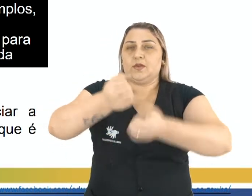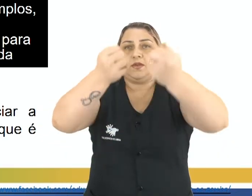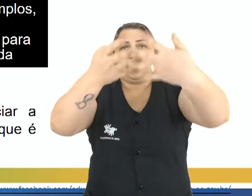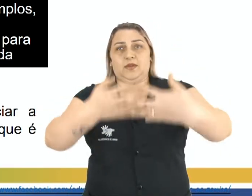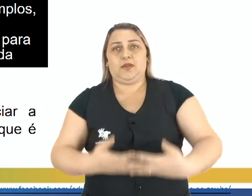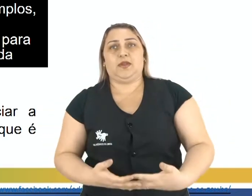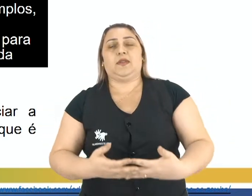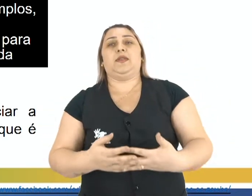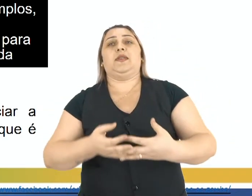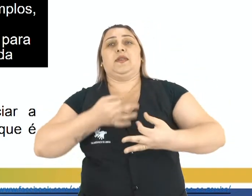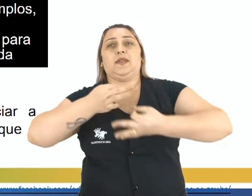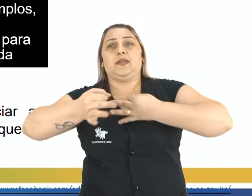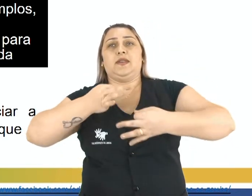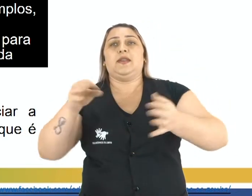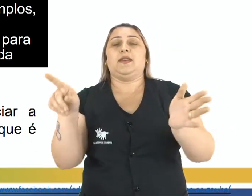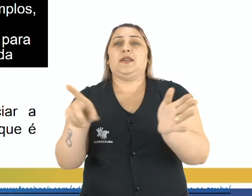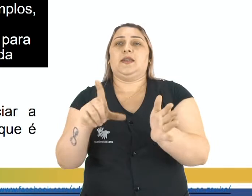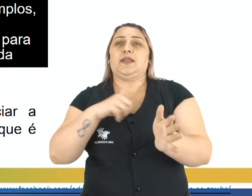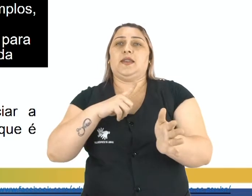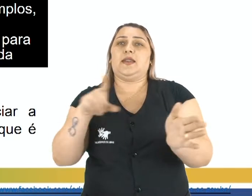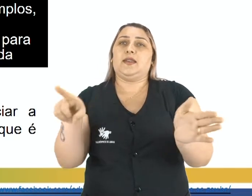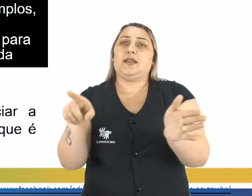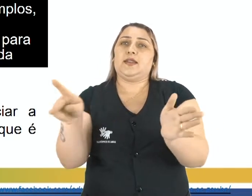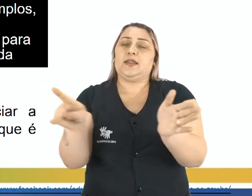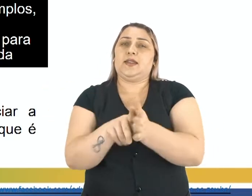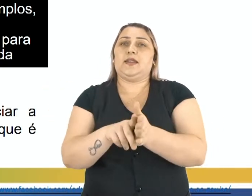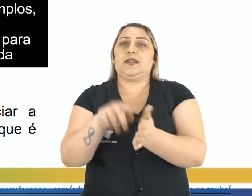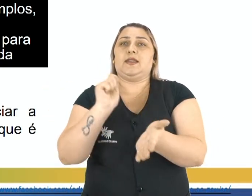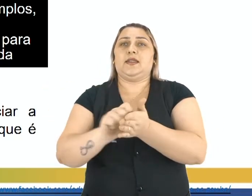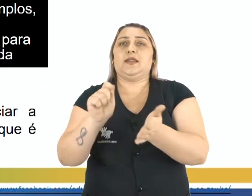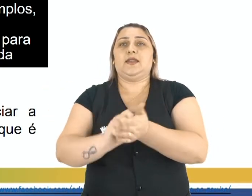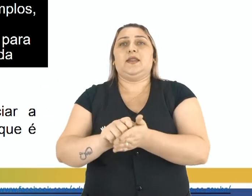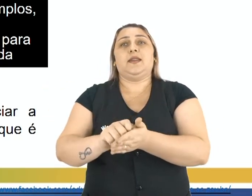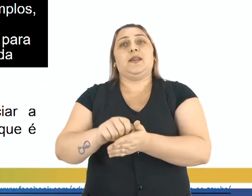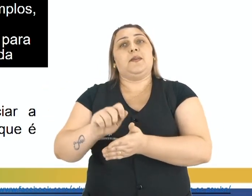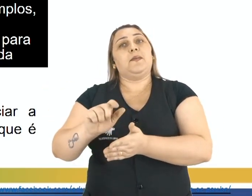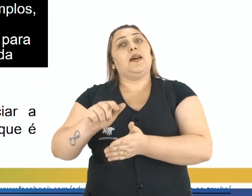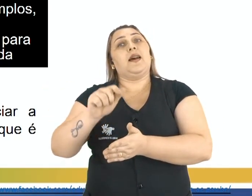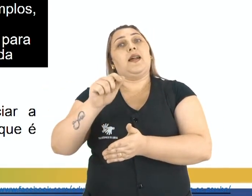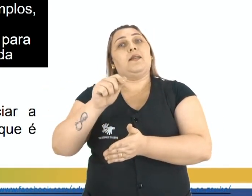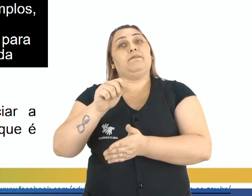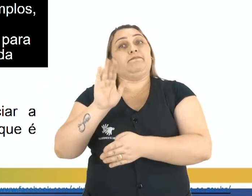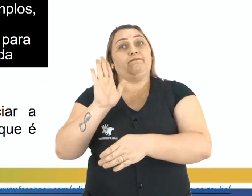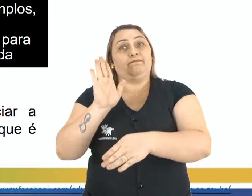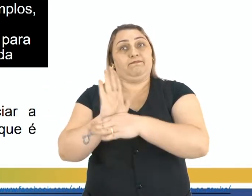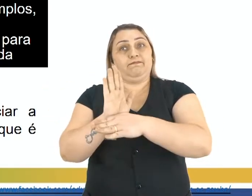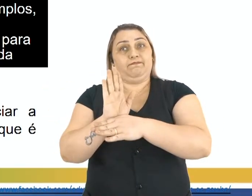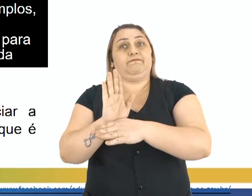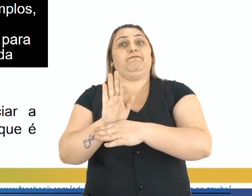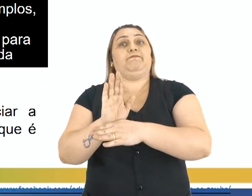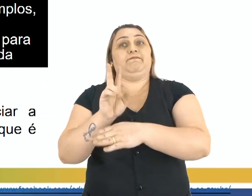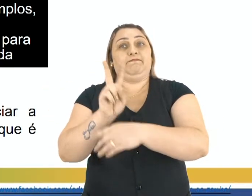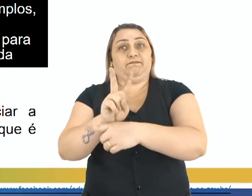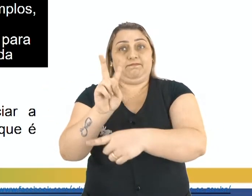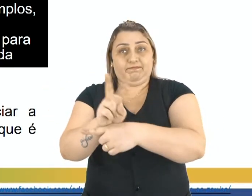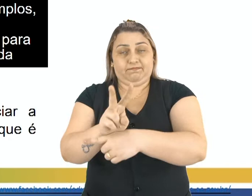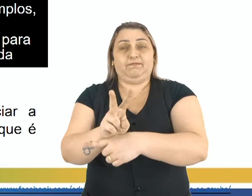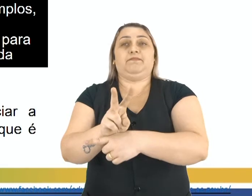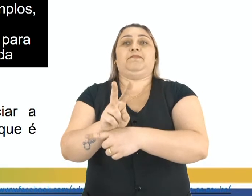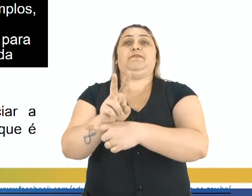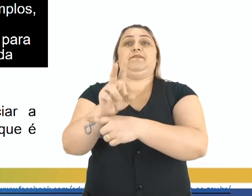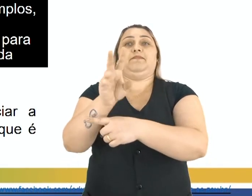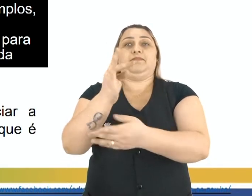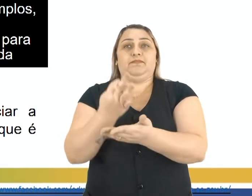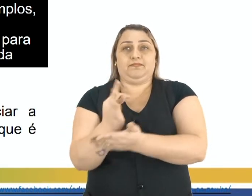que se estabelecem entre os interlocutores. Para a defesa da tese, é necessário que sejam